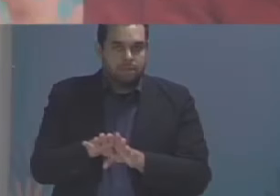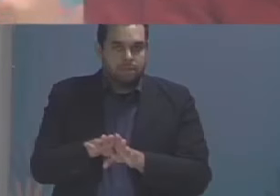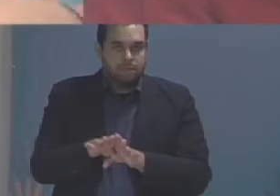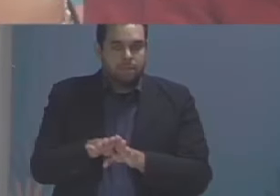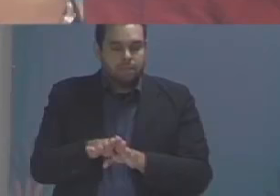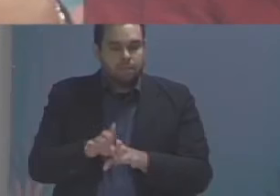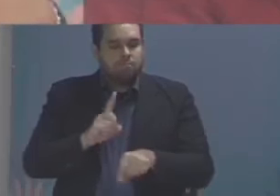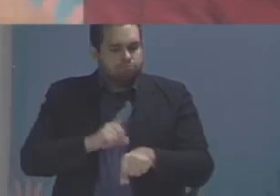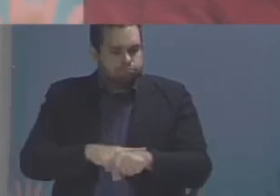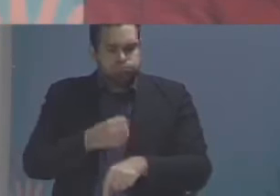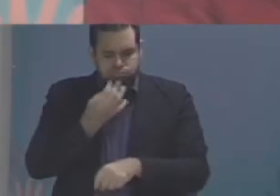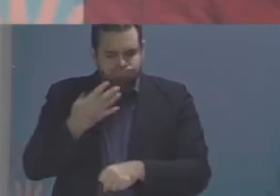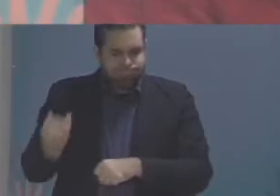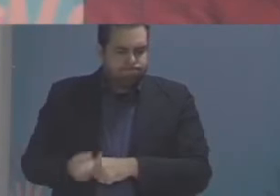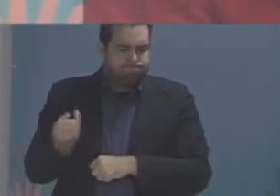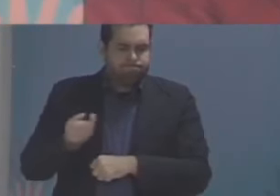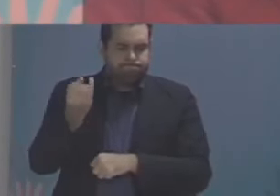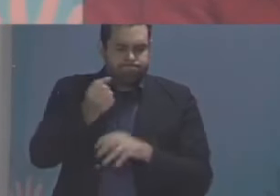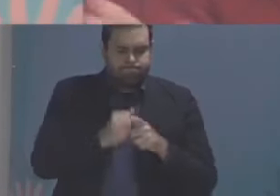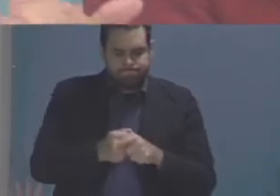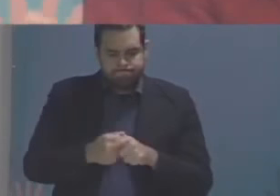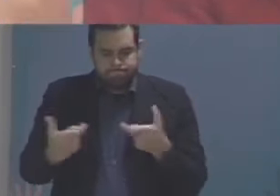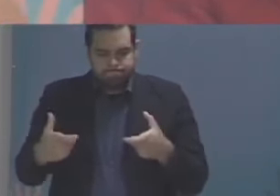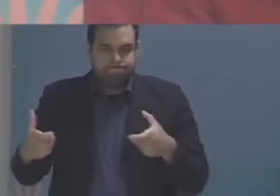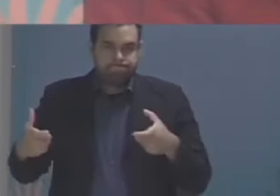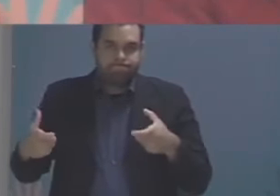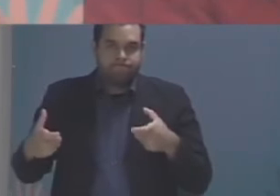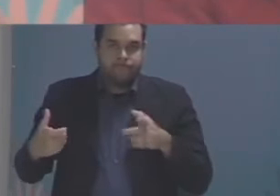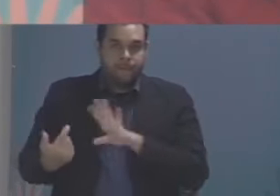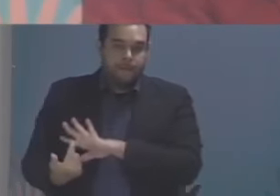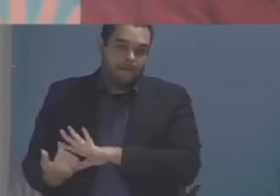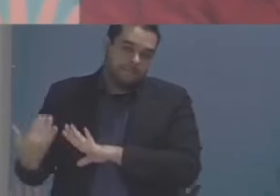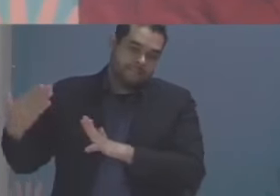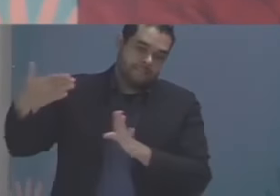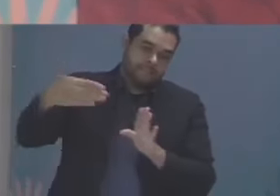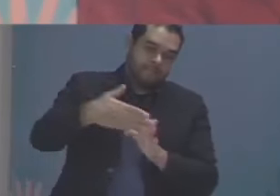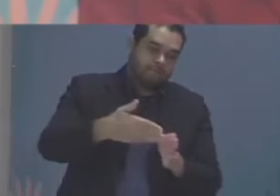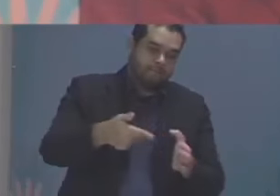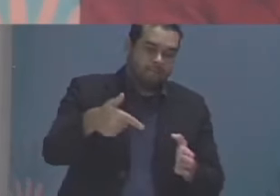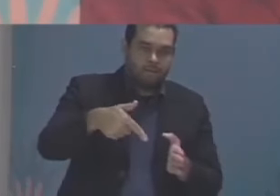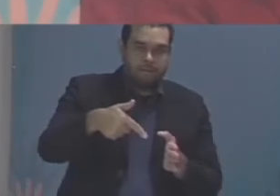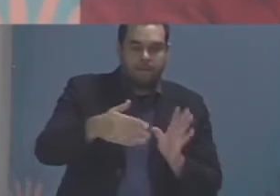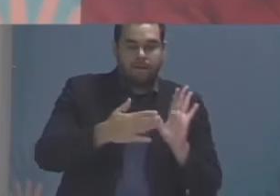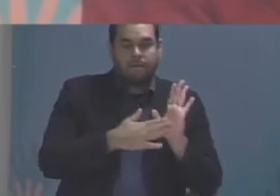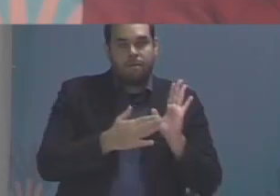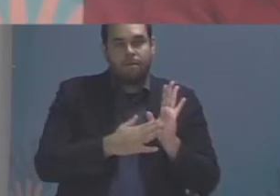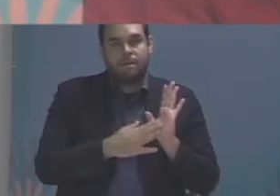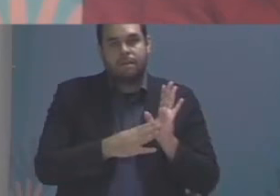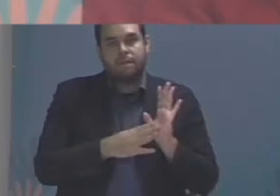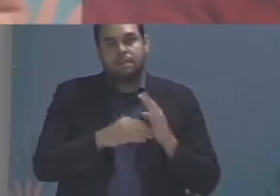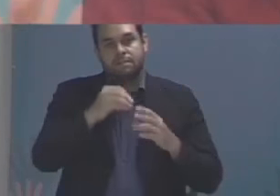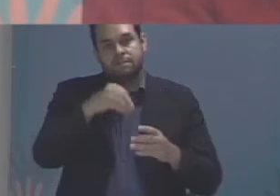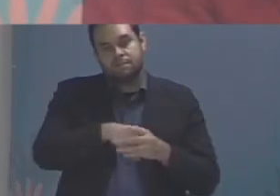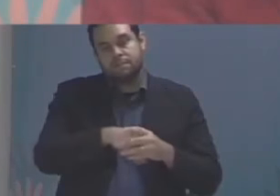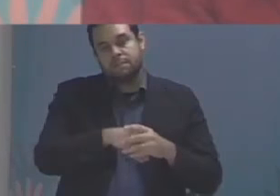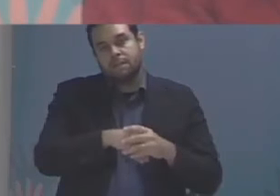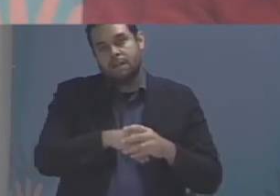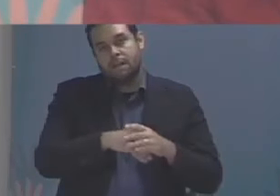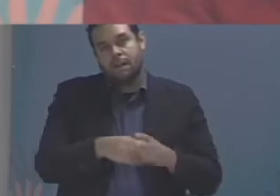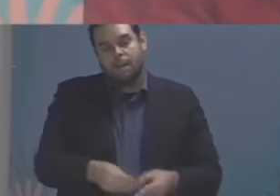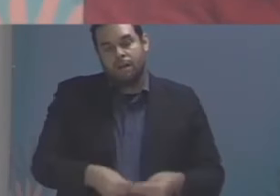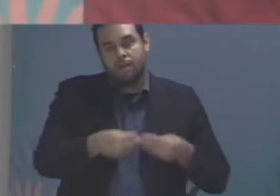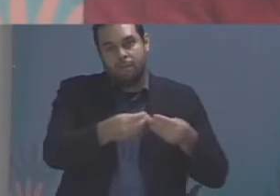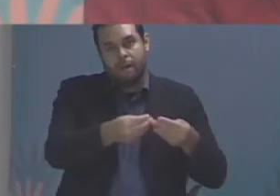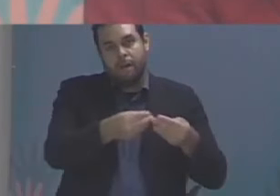boa parte, uma parte importante dessas proposições acabam aparecendo nas propostas que vão ser depois